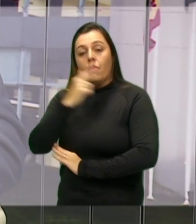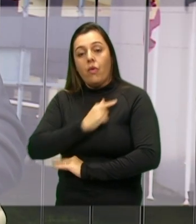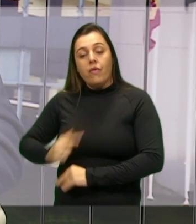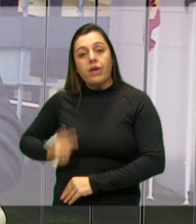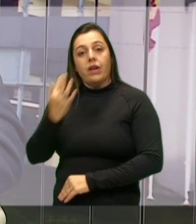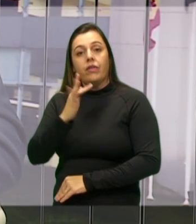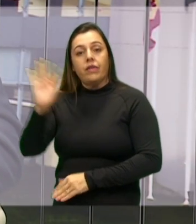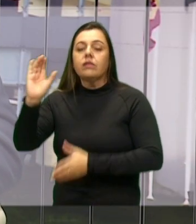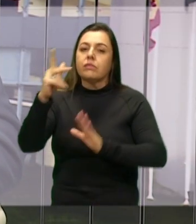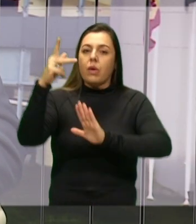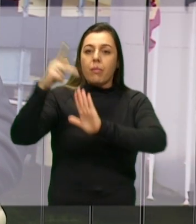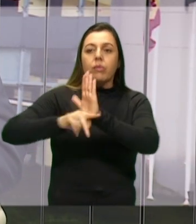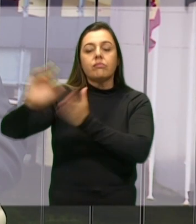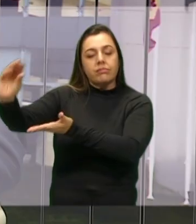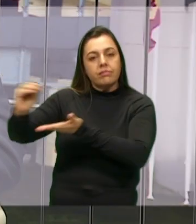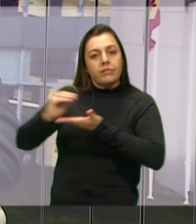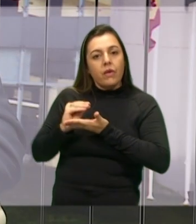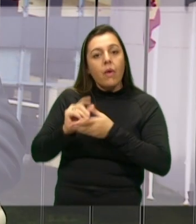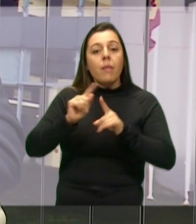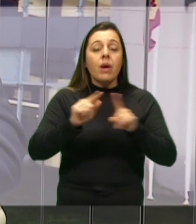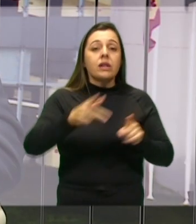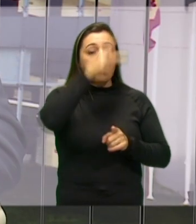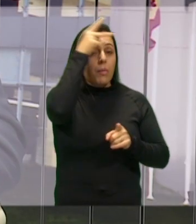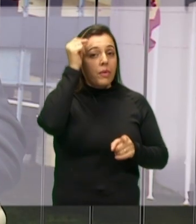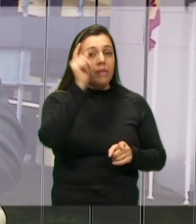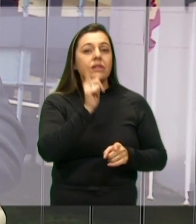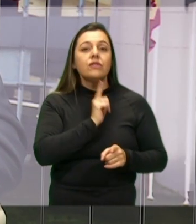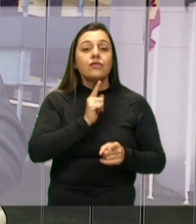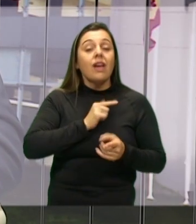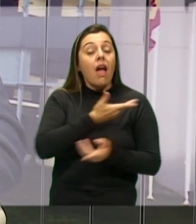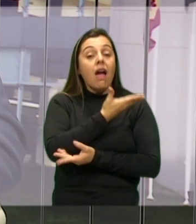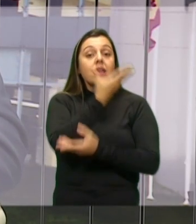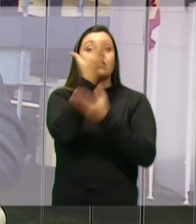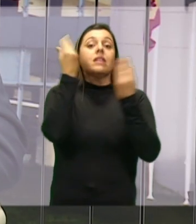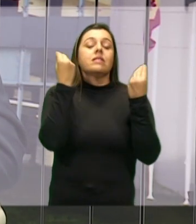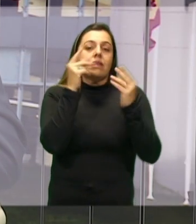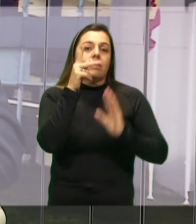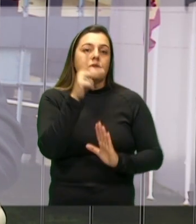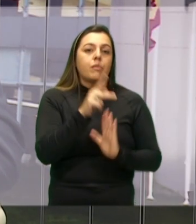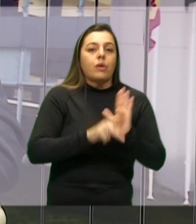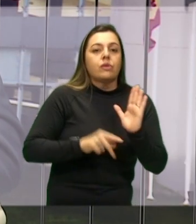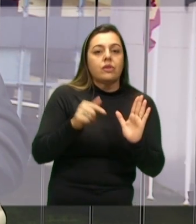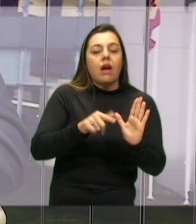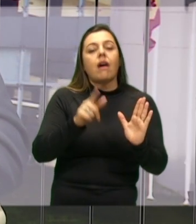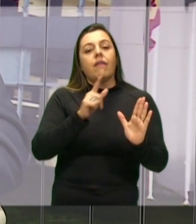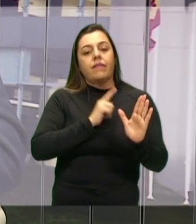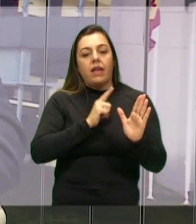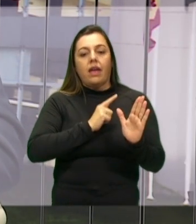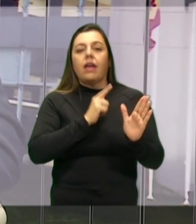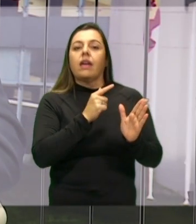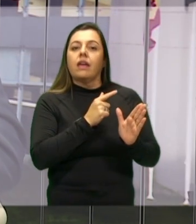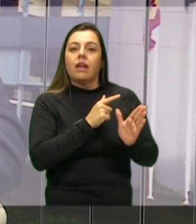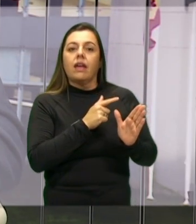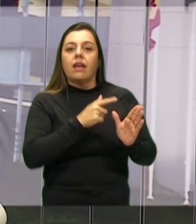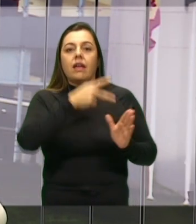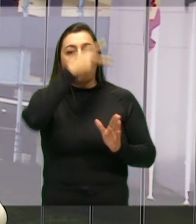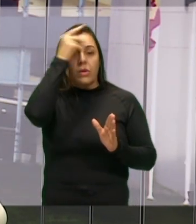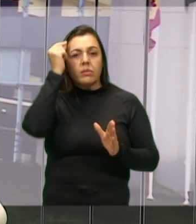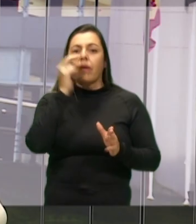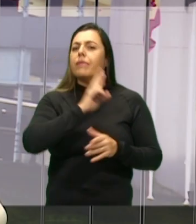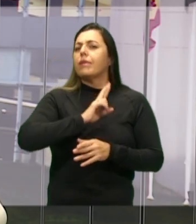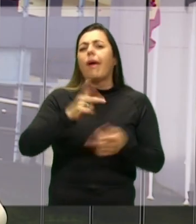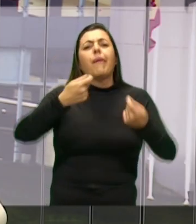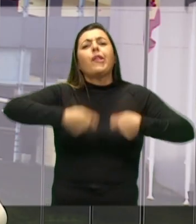vinha encaminhado pelo governo federal, mas a prefeitura de Itajaí tinha meio que esquecido ele. Inclusive a gente tem declarações da prefeitura de que não